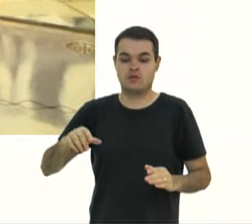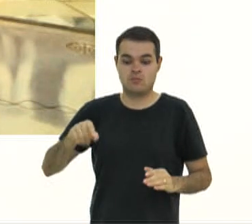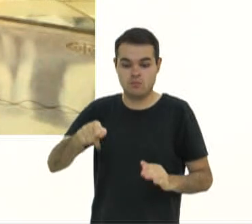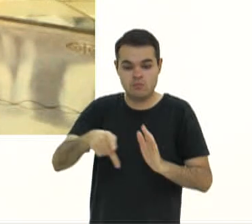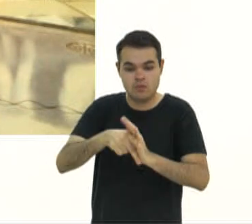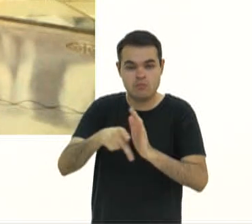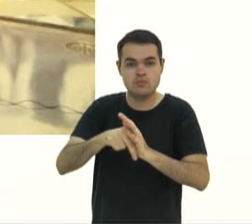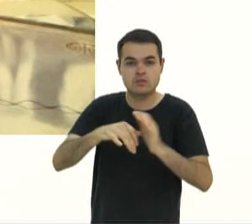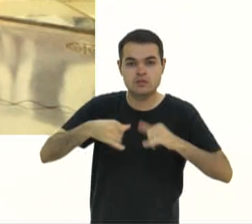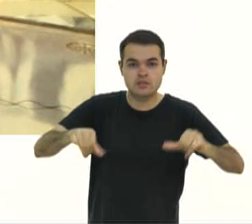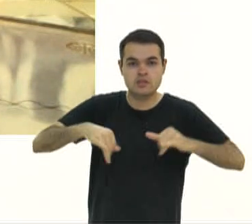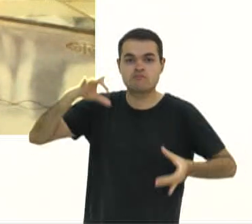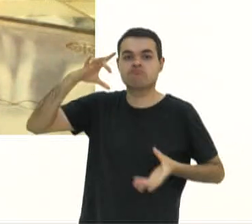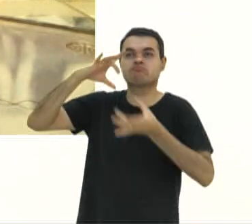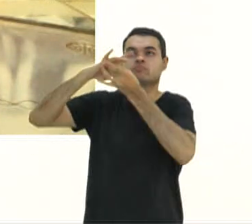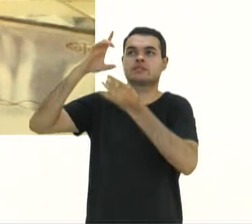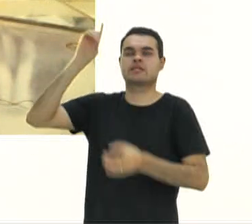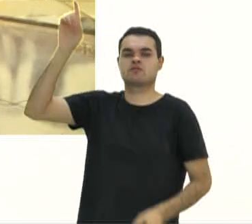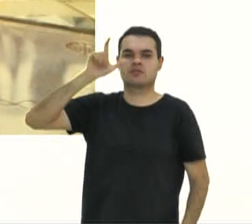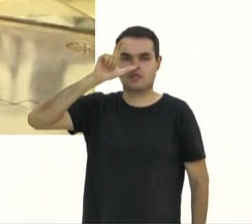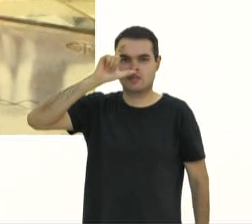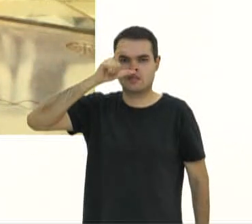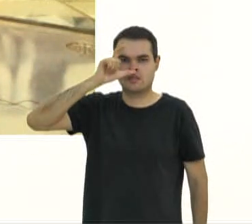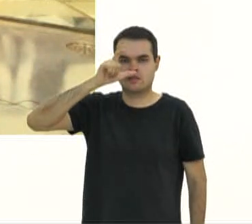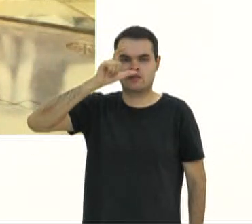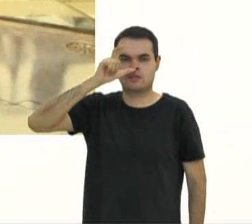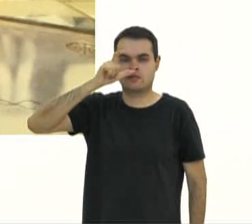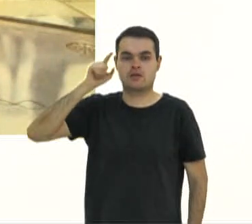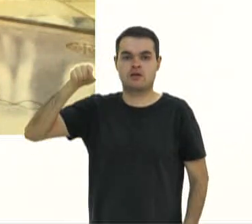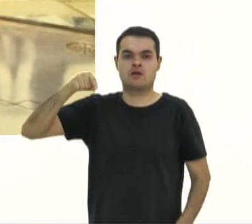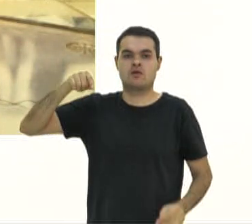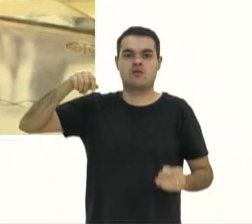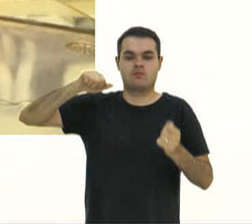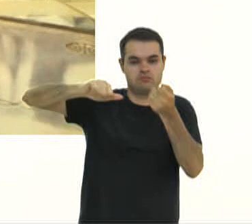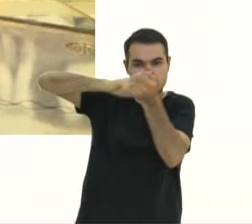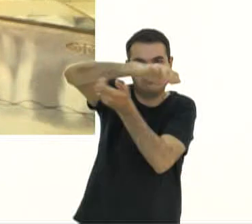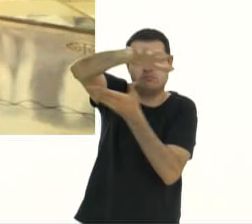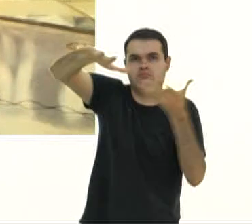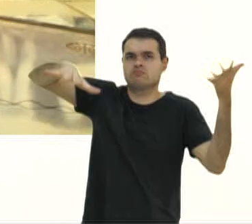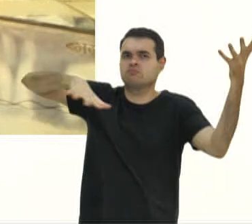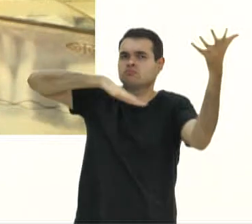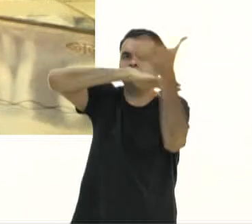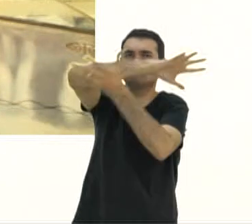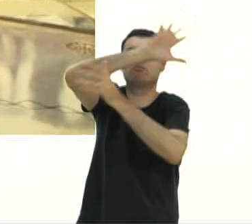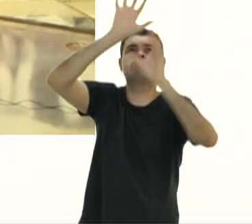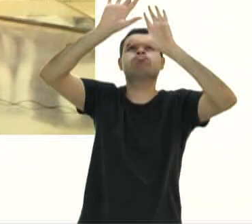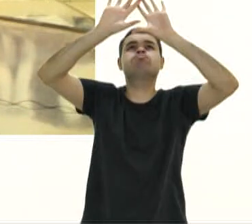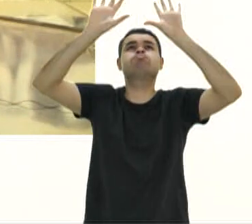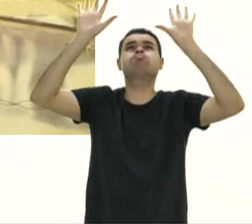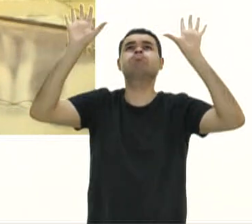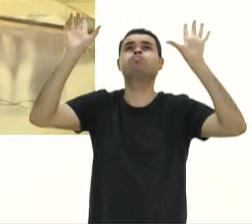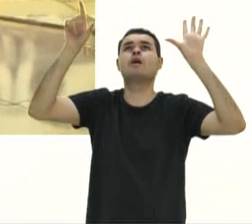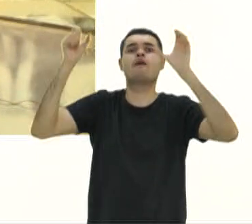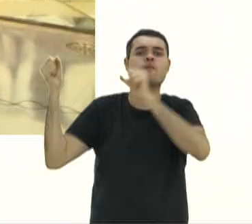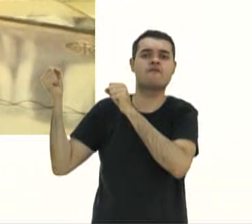exemplo, René Descartes, né, defendia que todo o movimento do universo era gerado por uma força